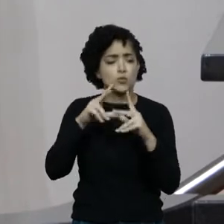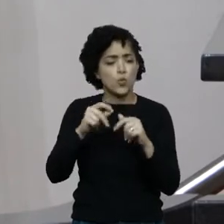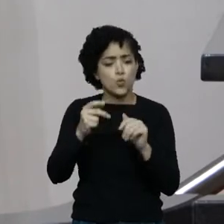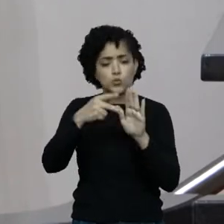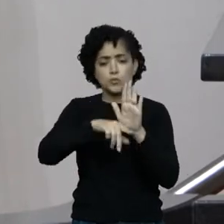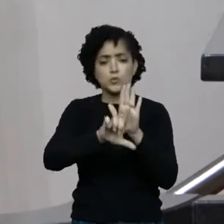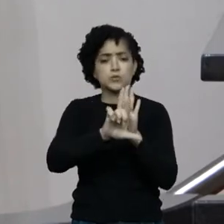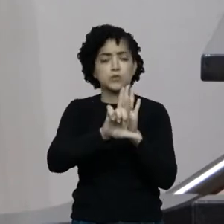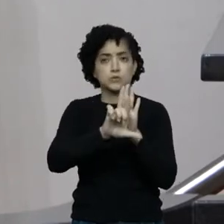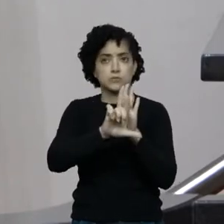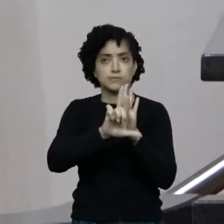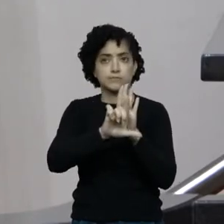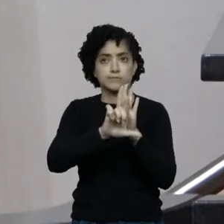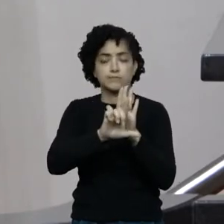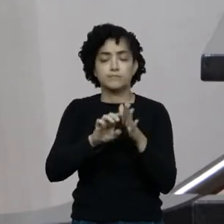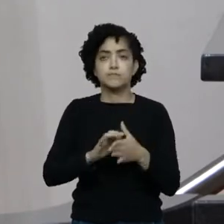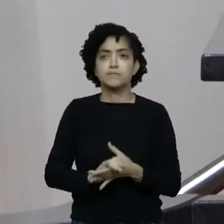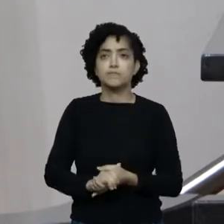direito